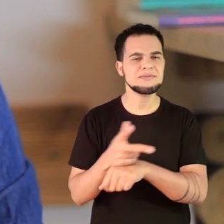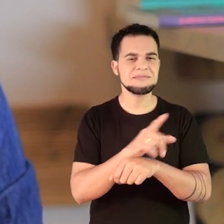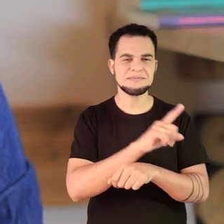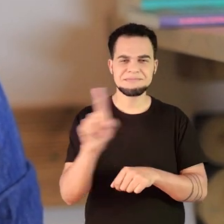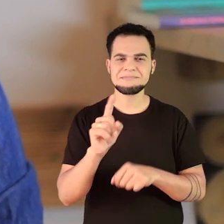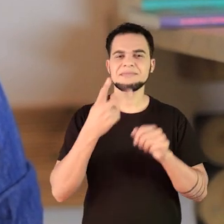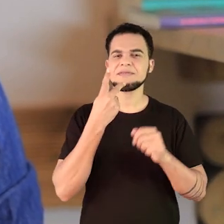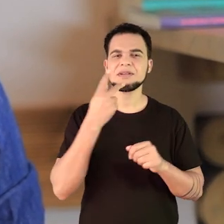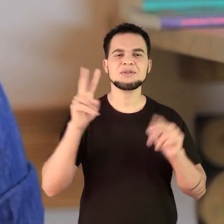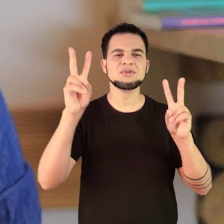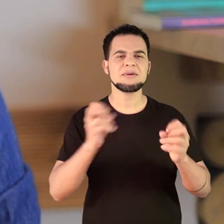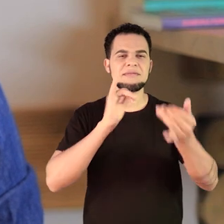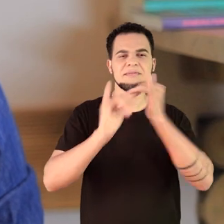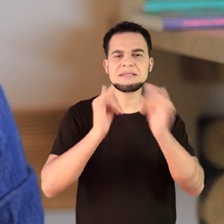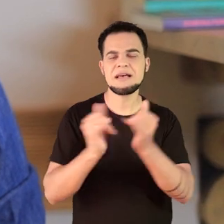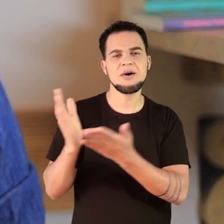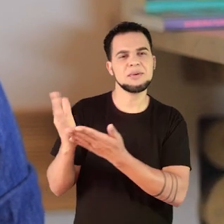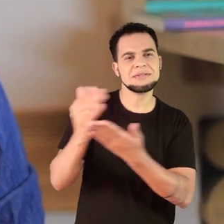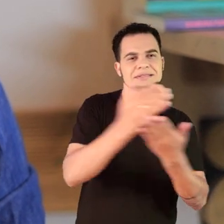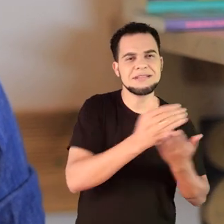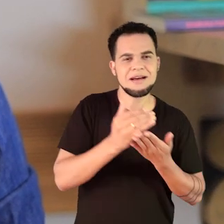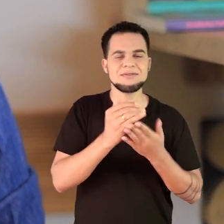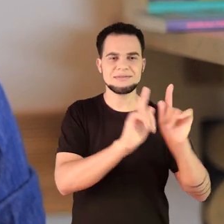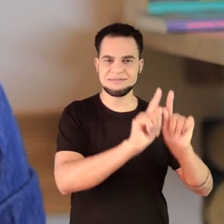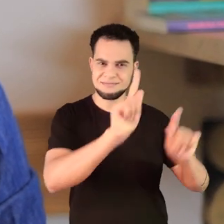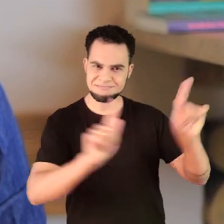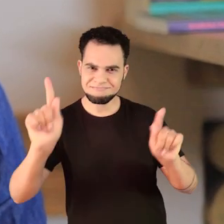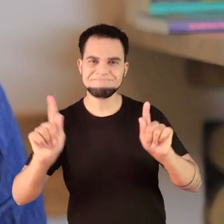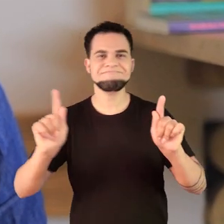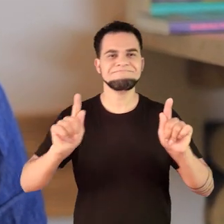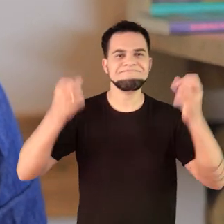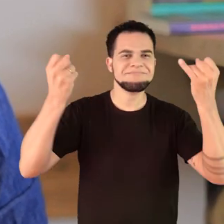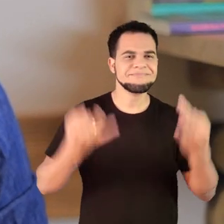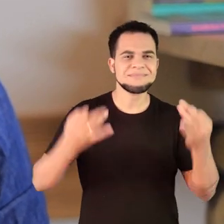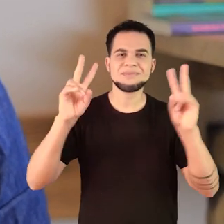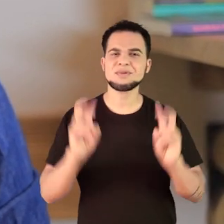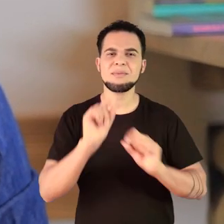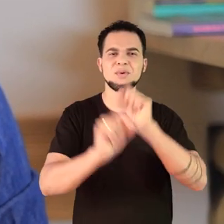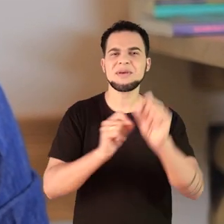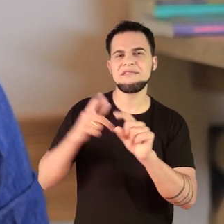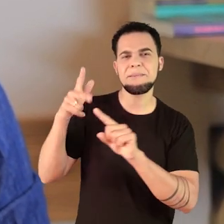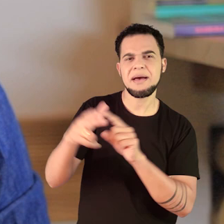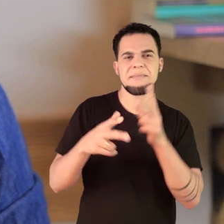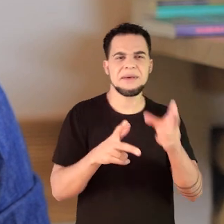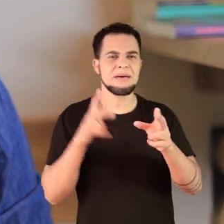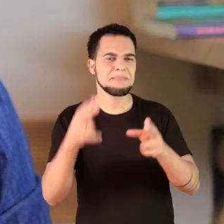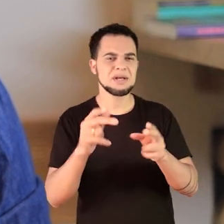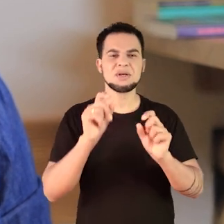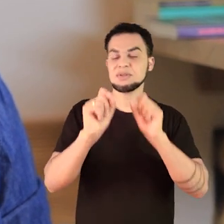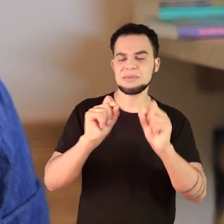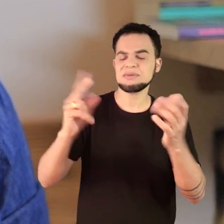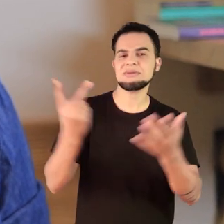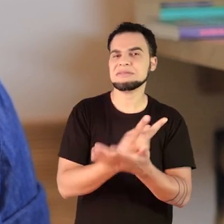para vocês, tratando de dados, trazendo questões de estatística mesmo, sobre o que foi cortado,